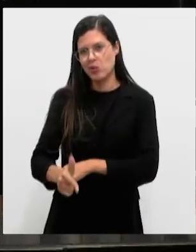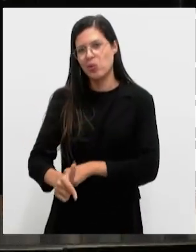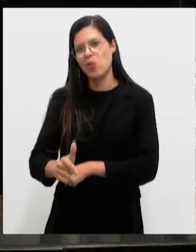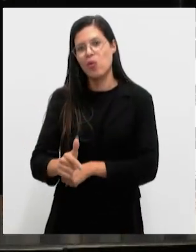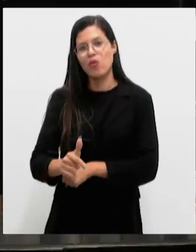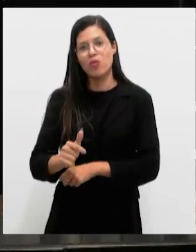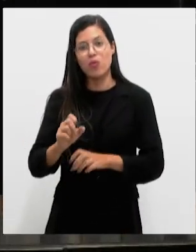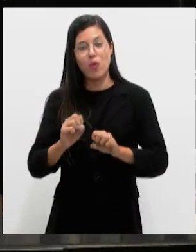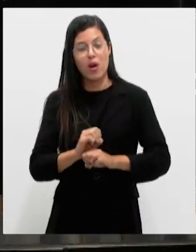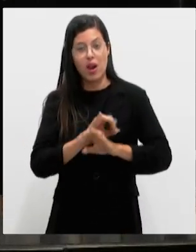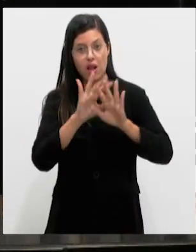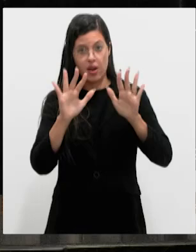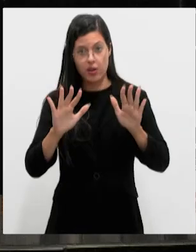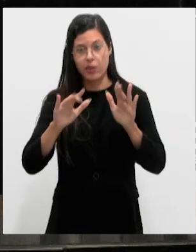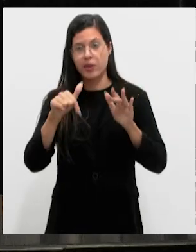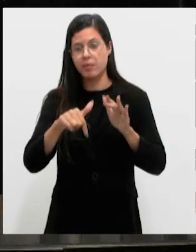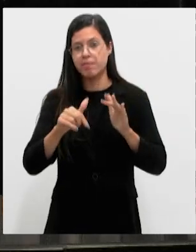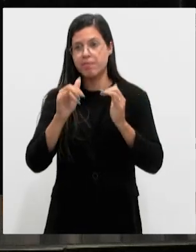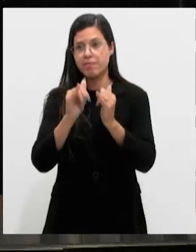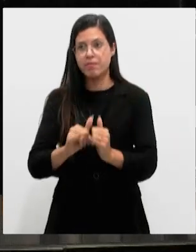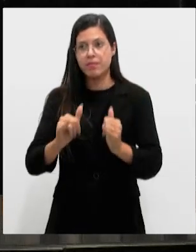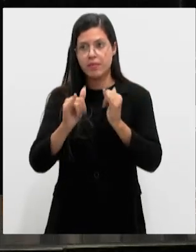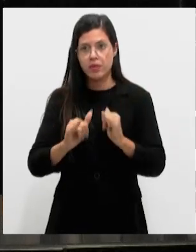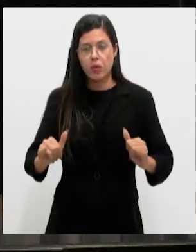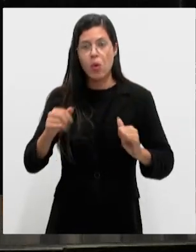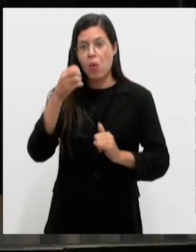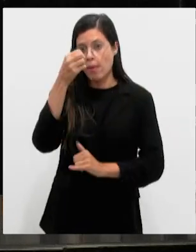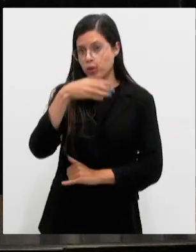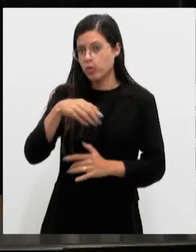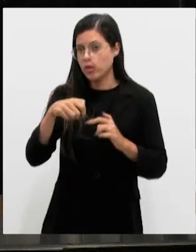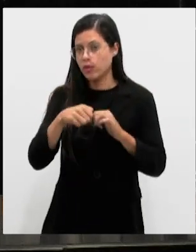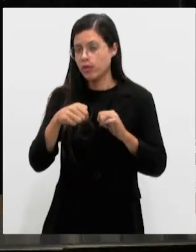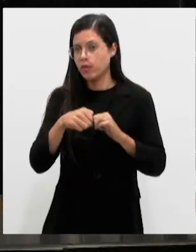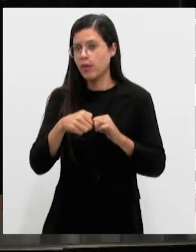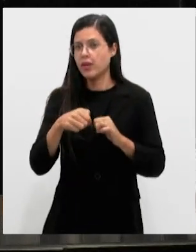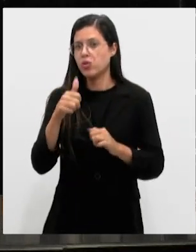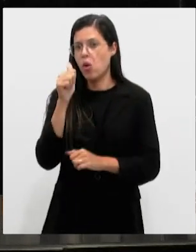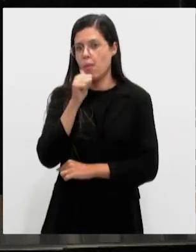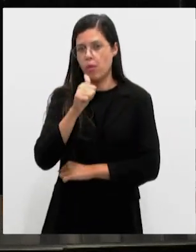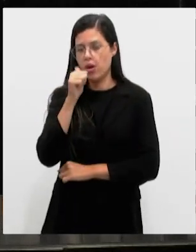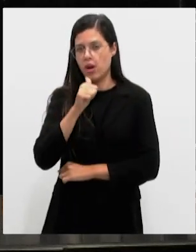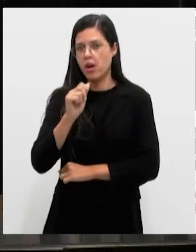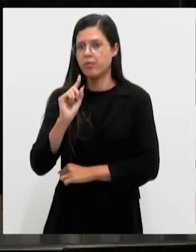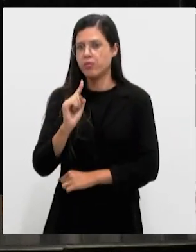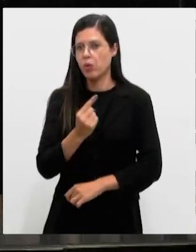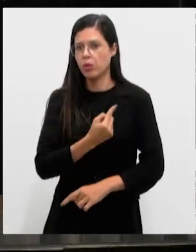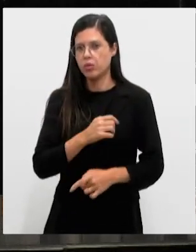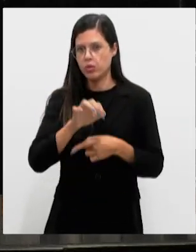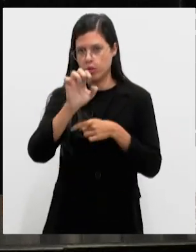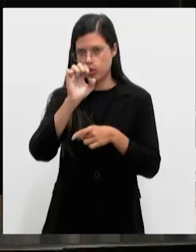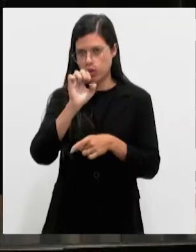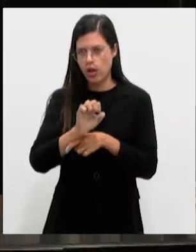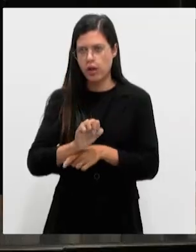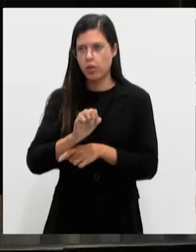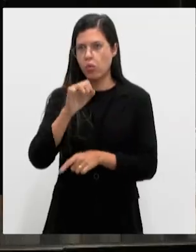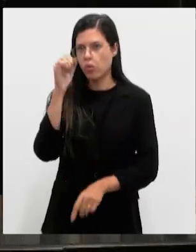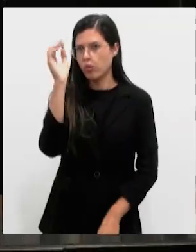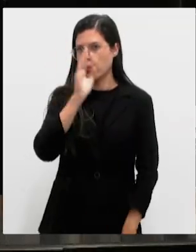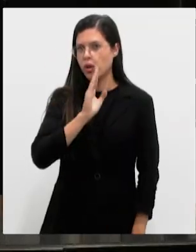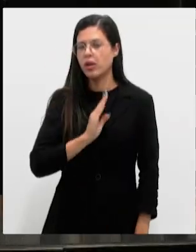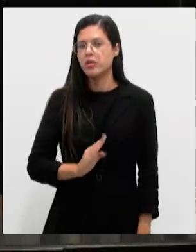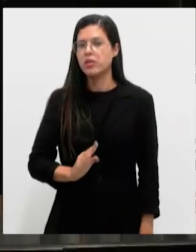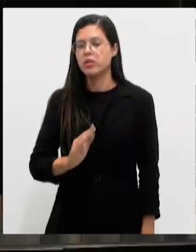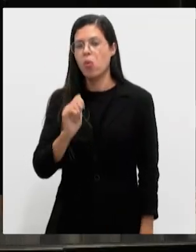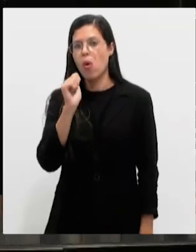deixar claro aqui na casa o absurdo que fazem com as mulheres no nosso estado, no nosso país. A mulher, depois que